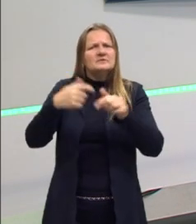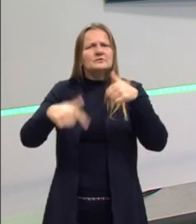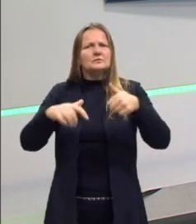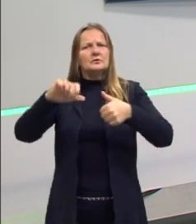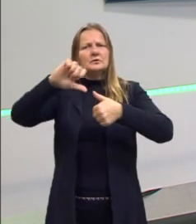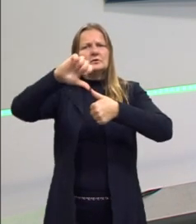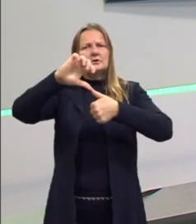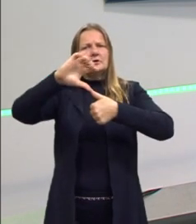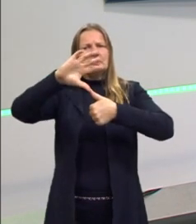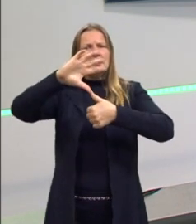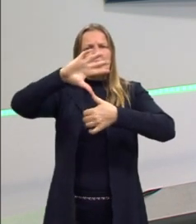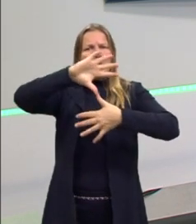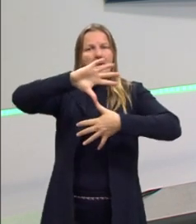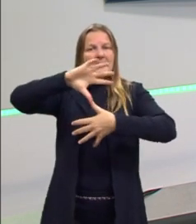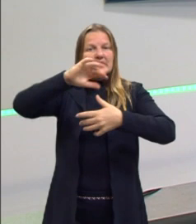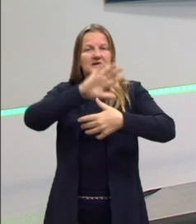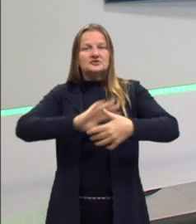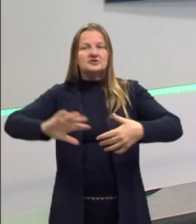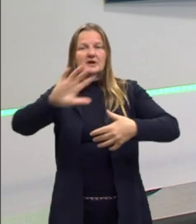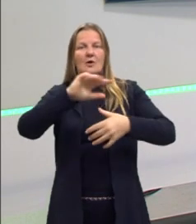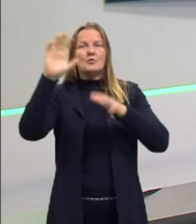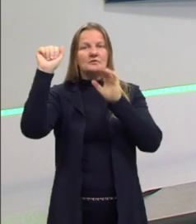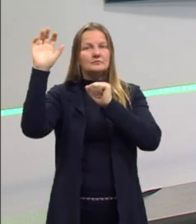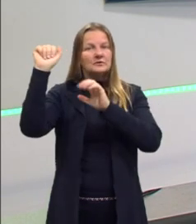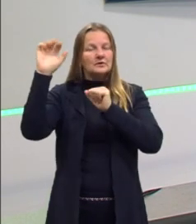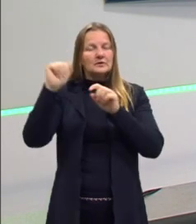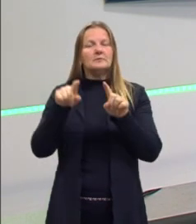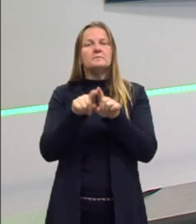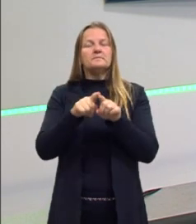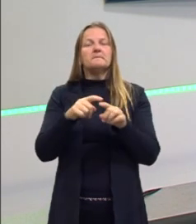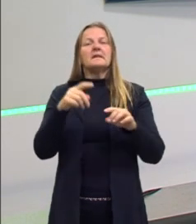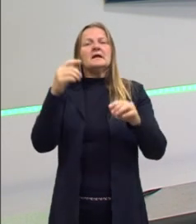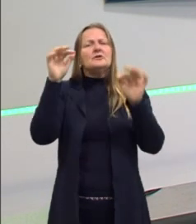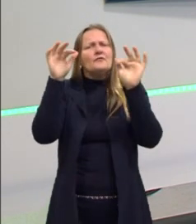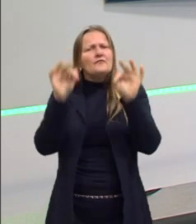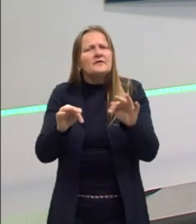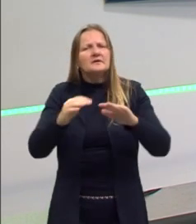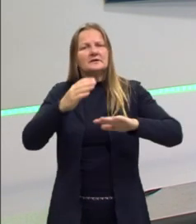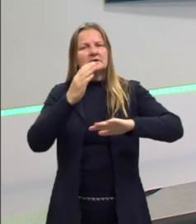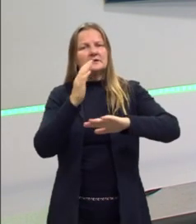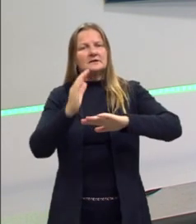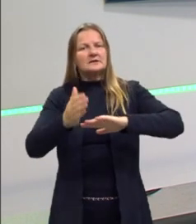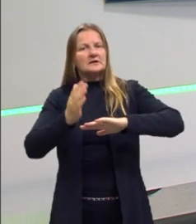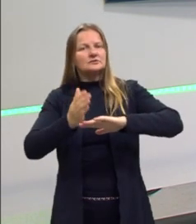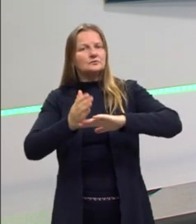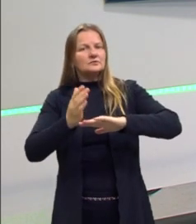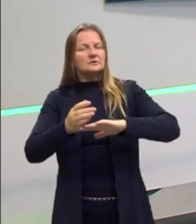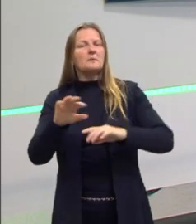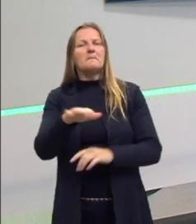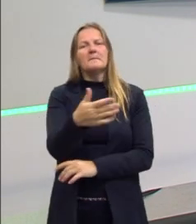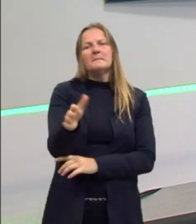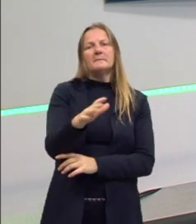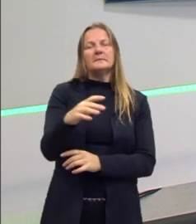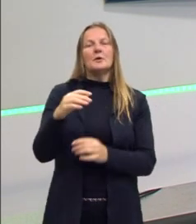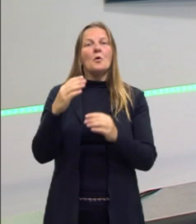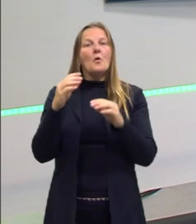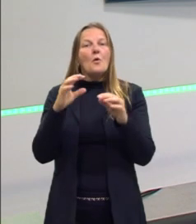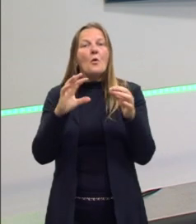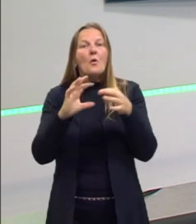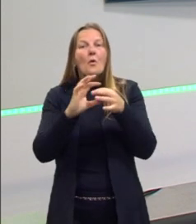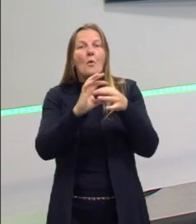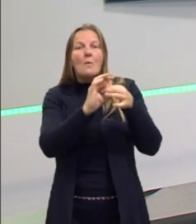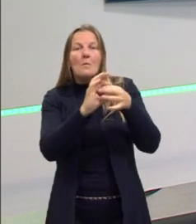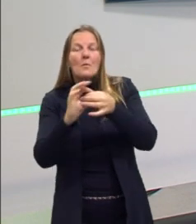América espanhola e também no finzinho da idade moderna vai ter um movimento filosófico muito importante do